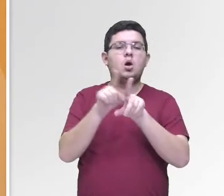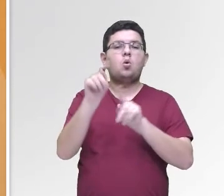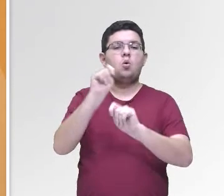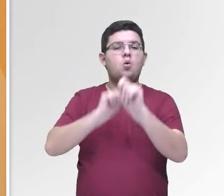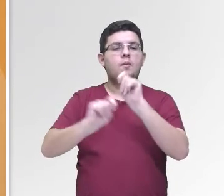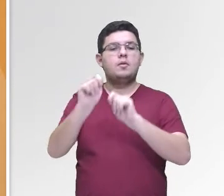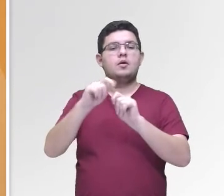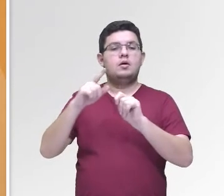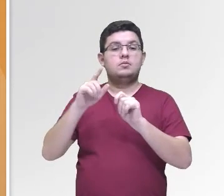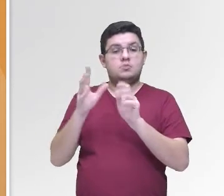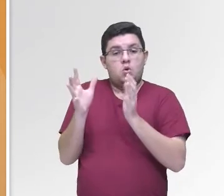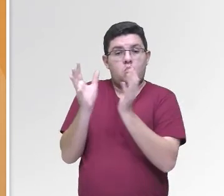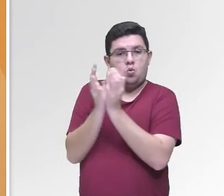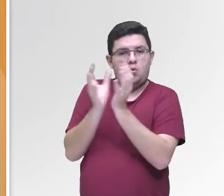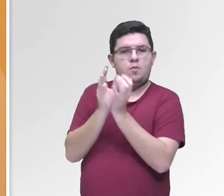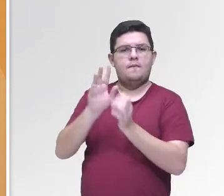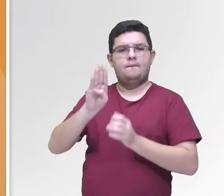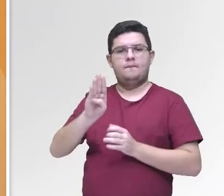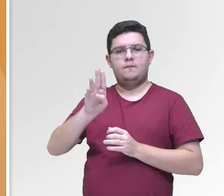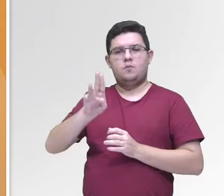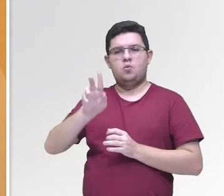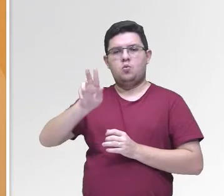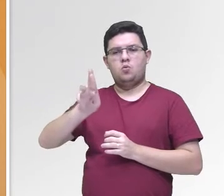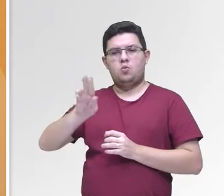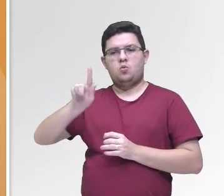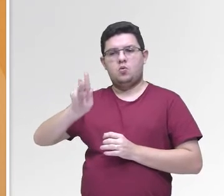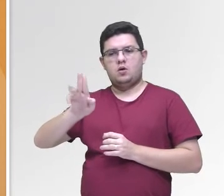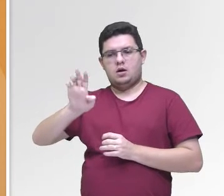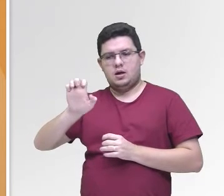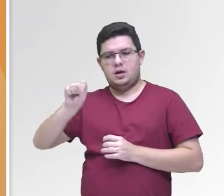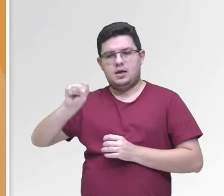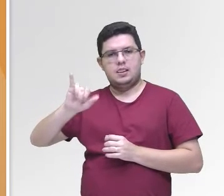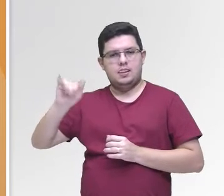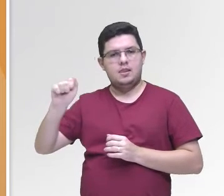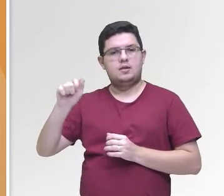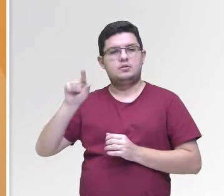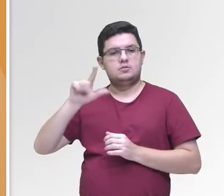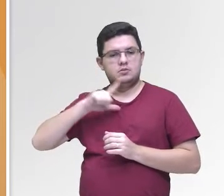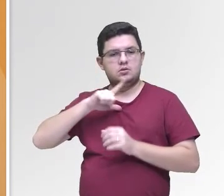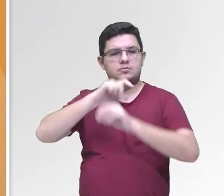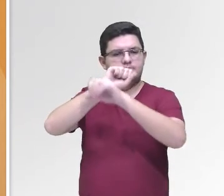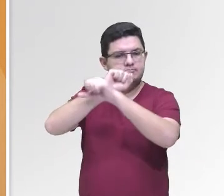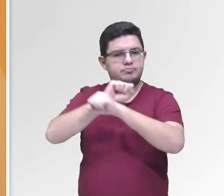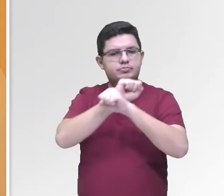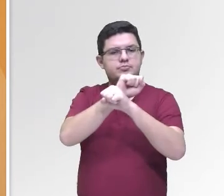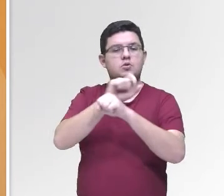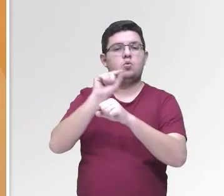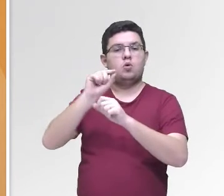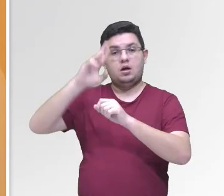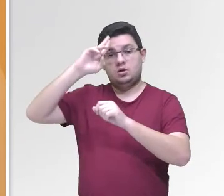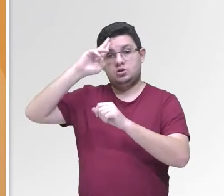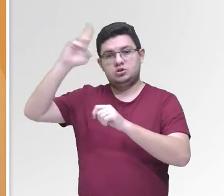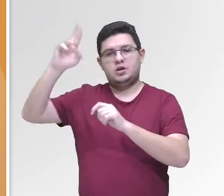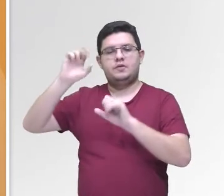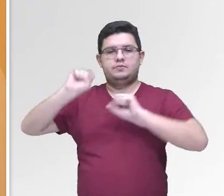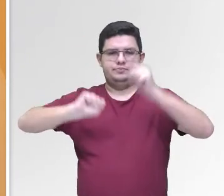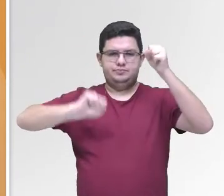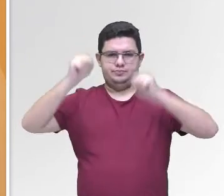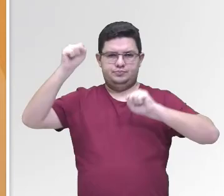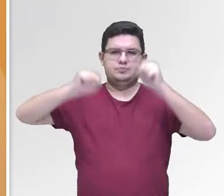pela burguesia industrial. Quem era a burguesia industrial, né? Os proprietários das indústrias,